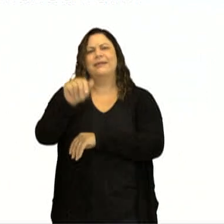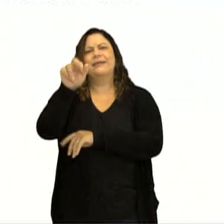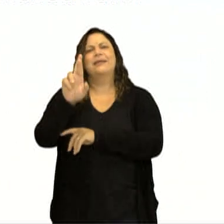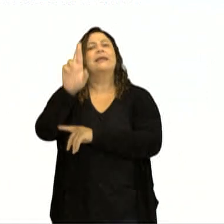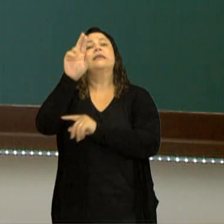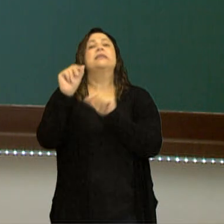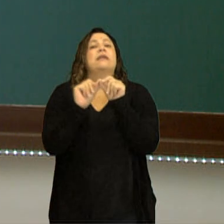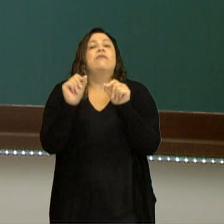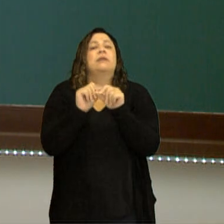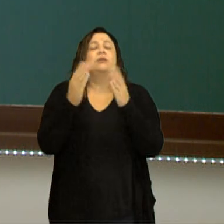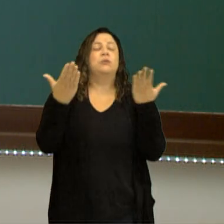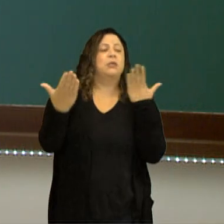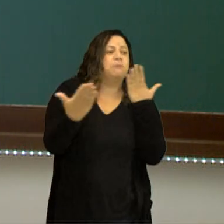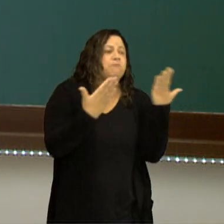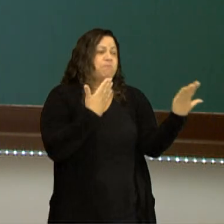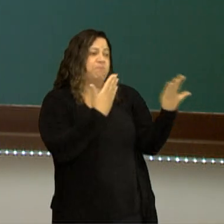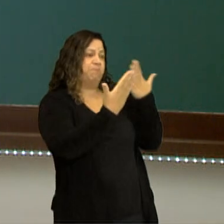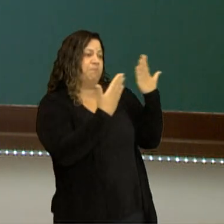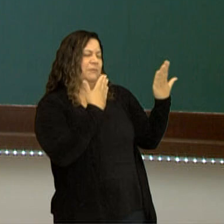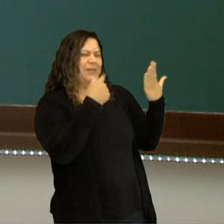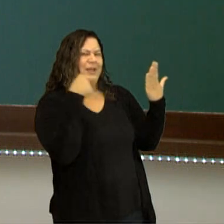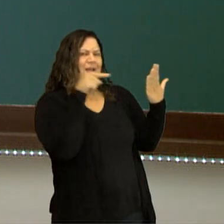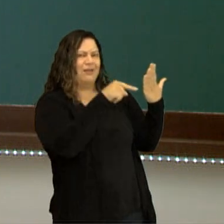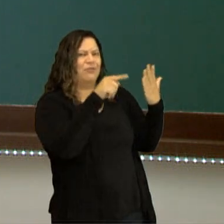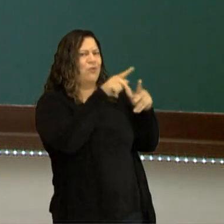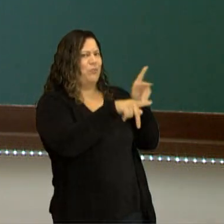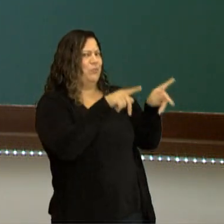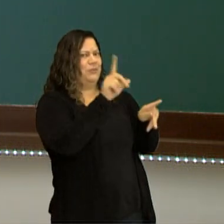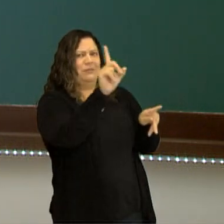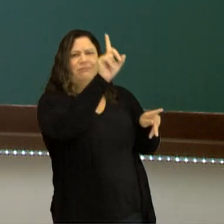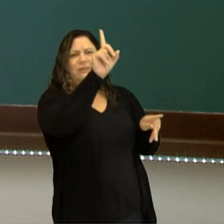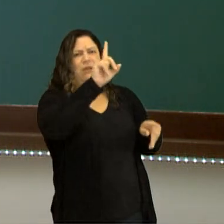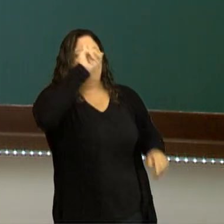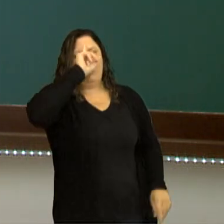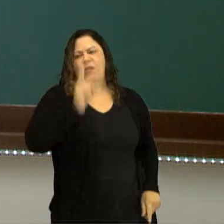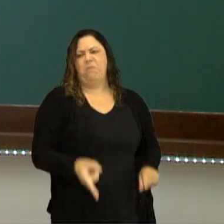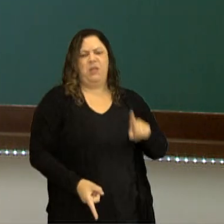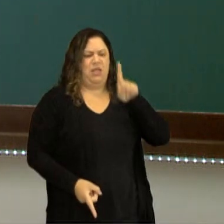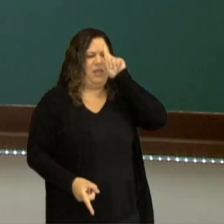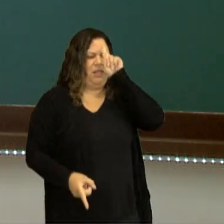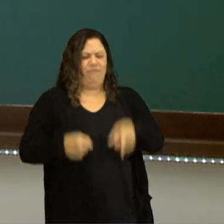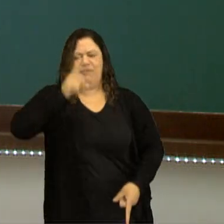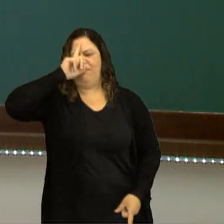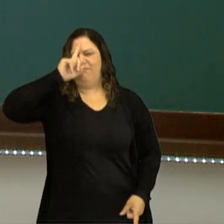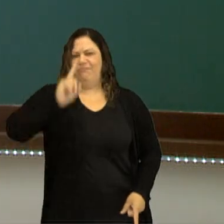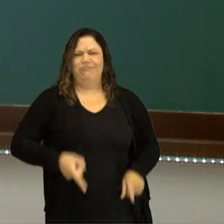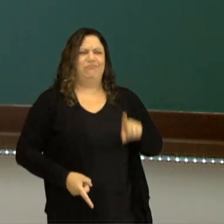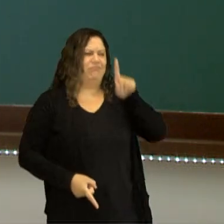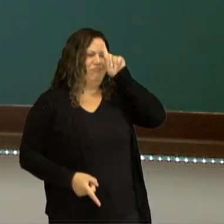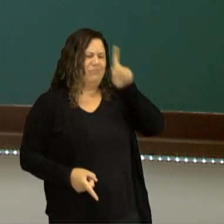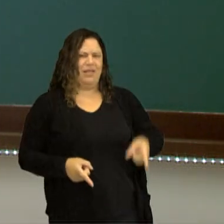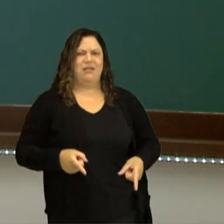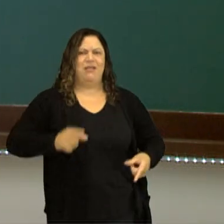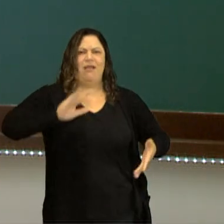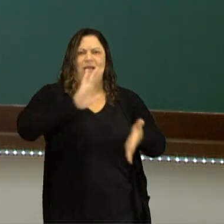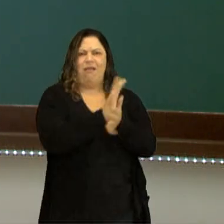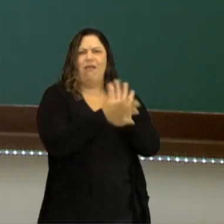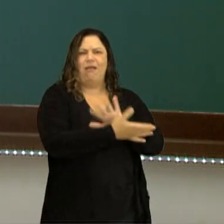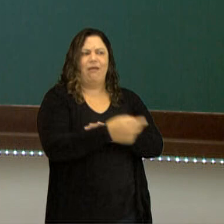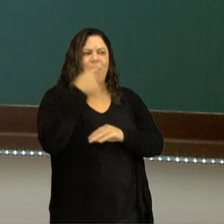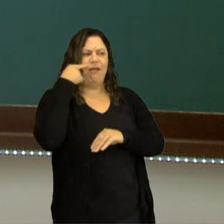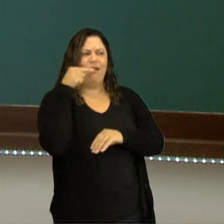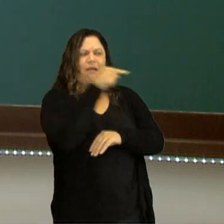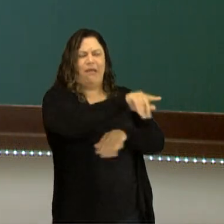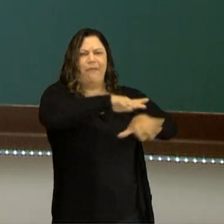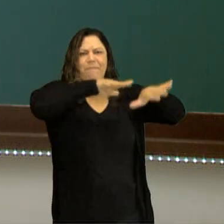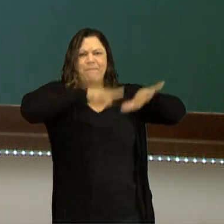de manter um diálogo com a população, ele dava ordens à polícia czarista de reprimir os manifestantes